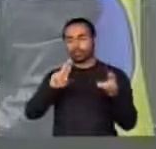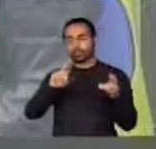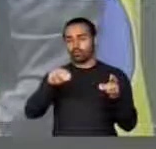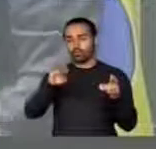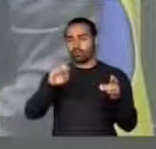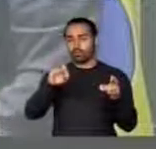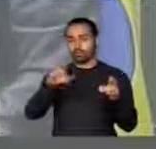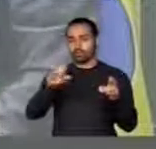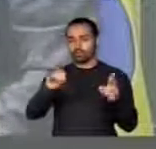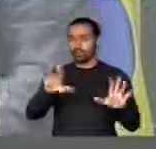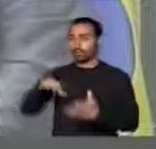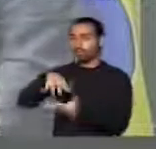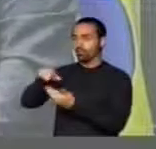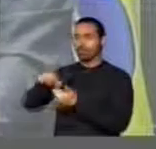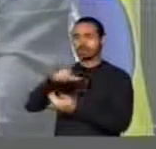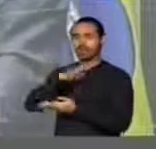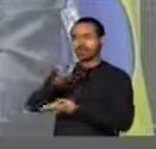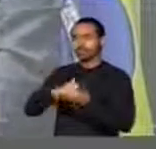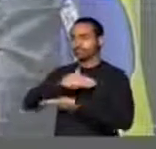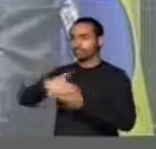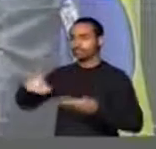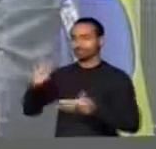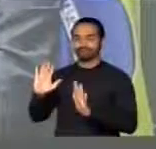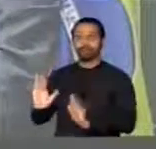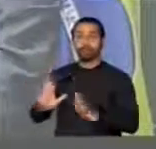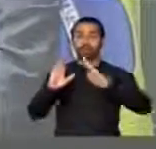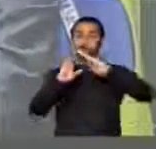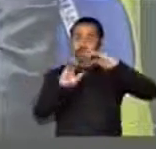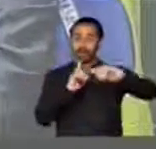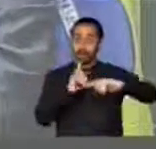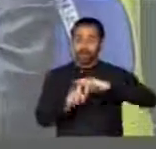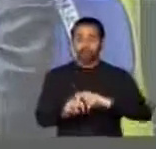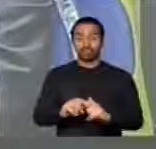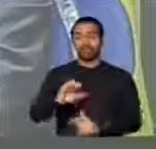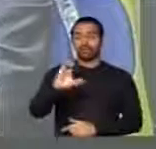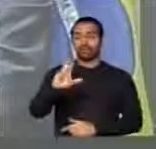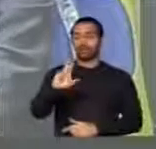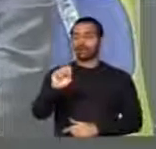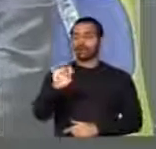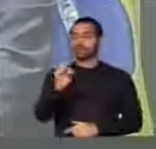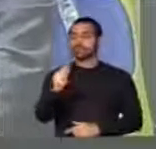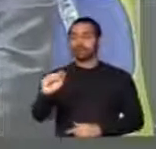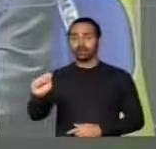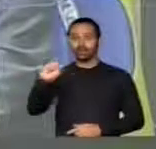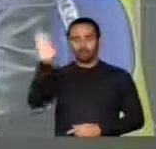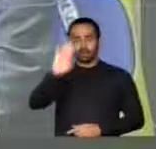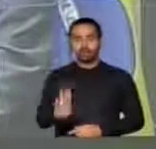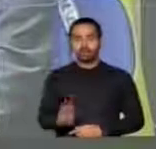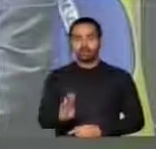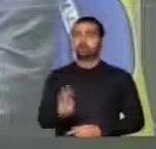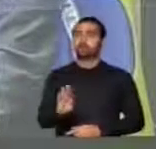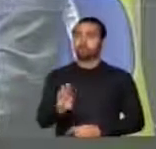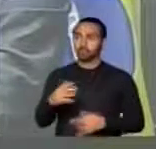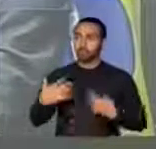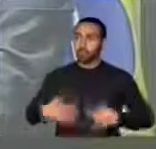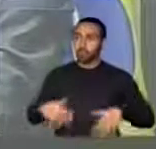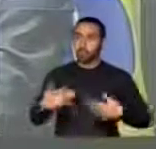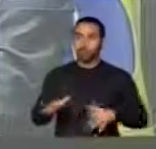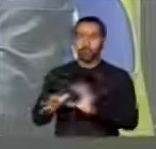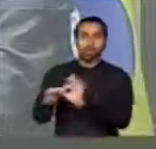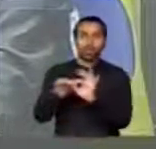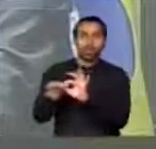divide. As igrejas cristãs do Brasil nos dão um exemplo de